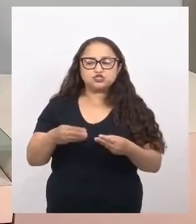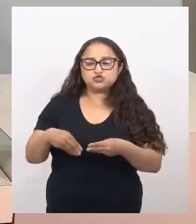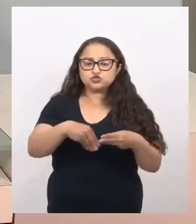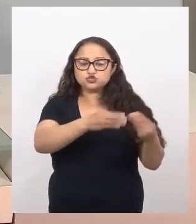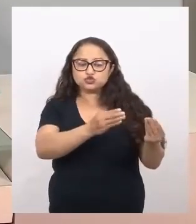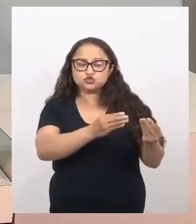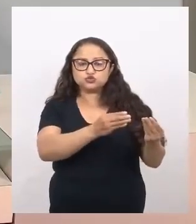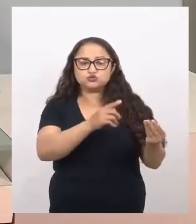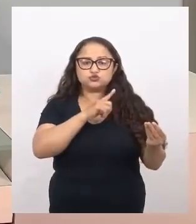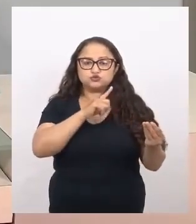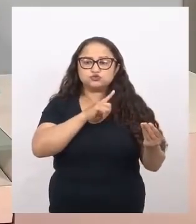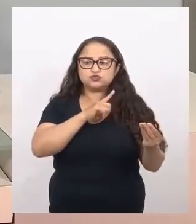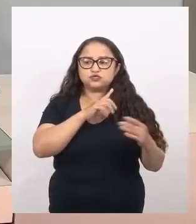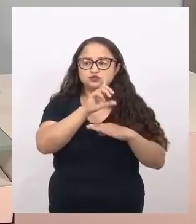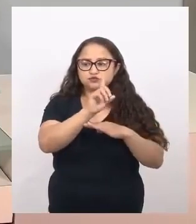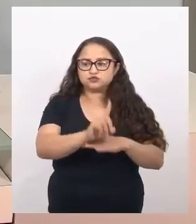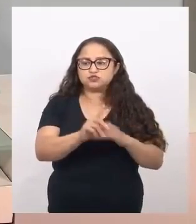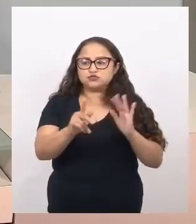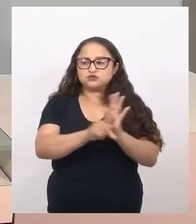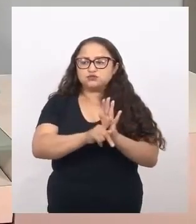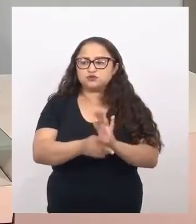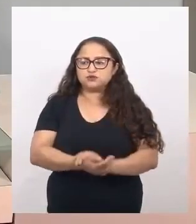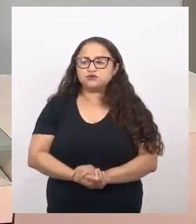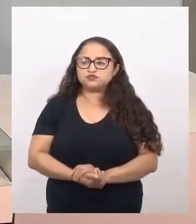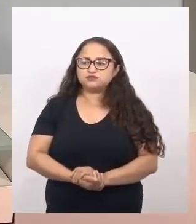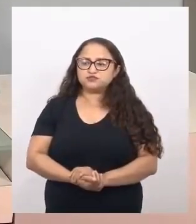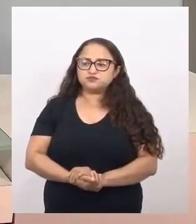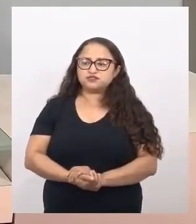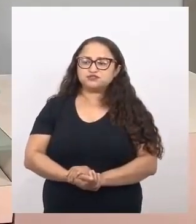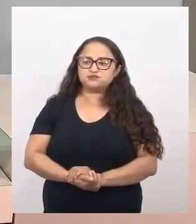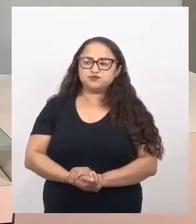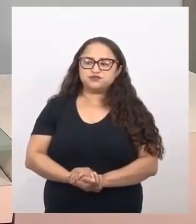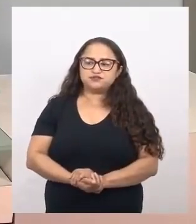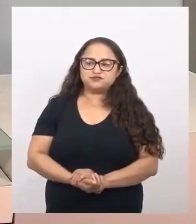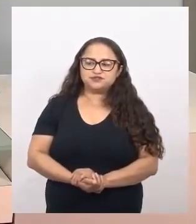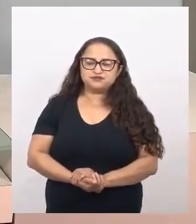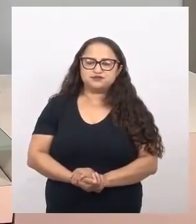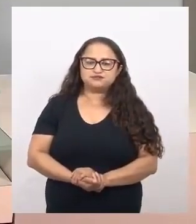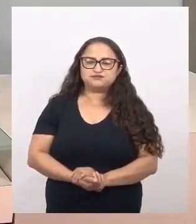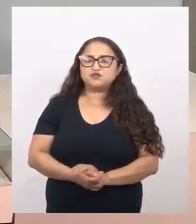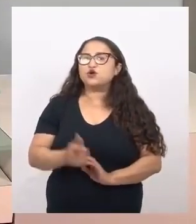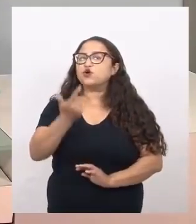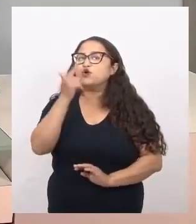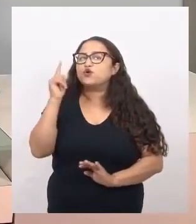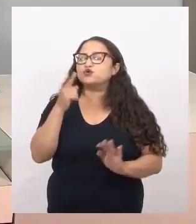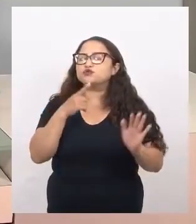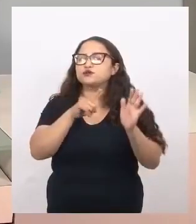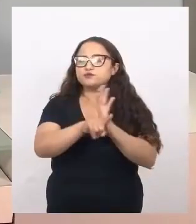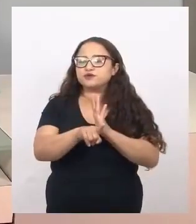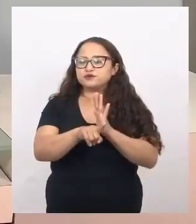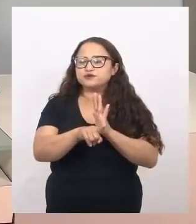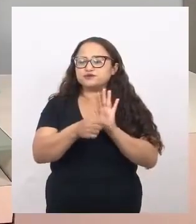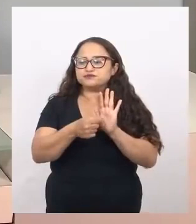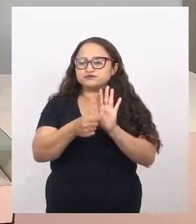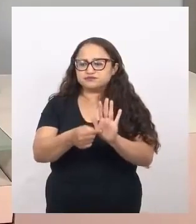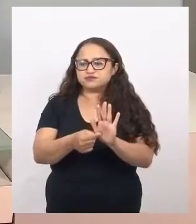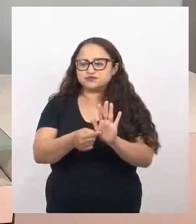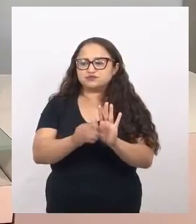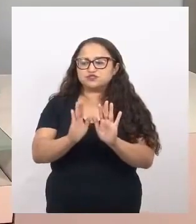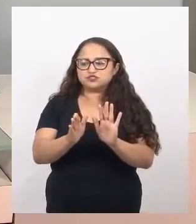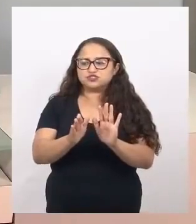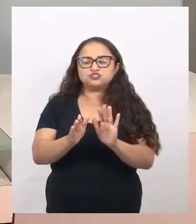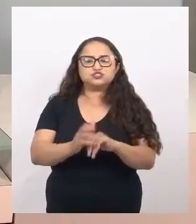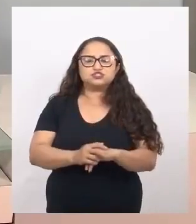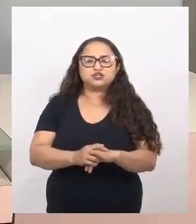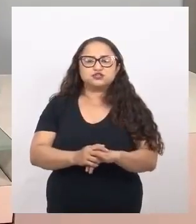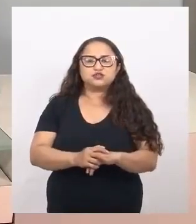para o caso do diretor designado. E aí, outra pergunta que apareceu bastante, a Adriana mandou, é no caso do